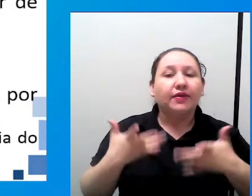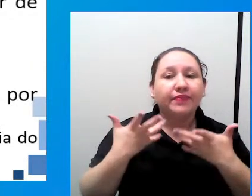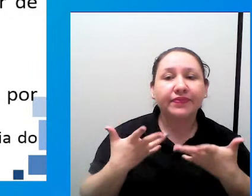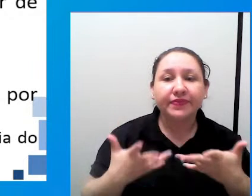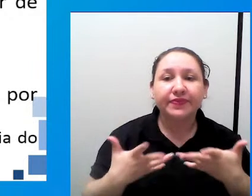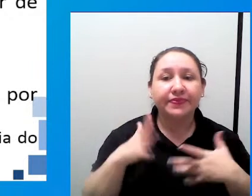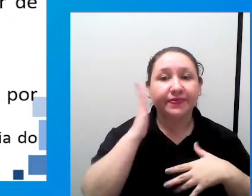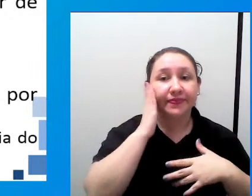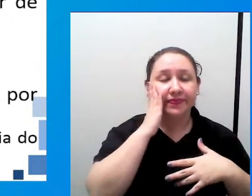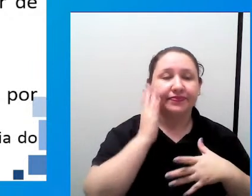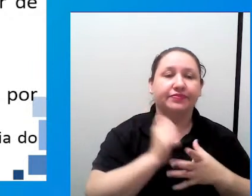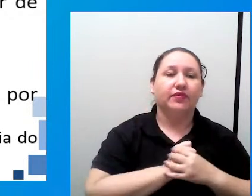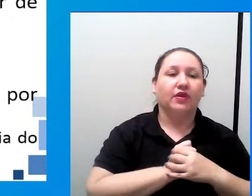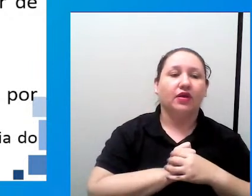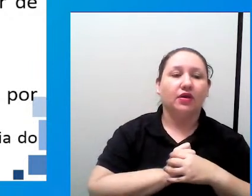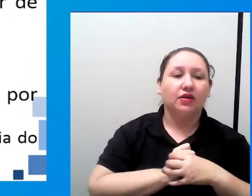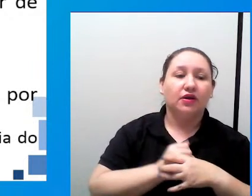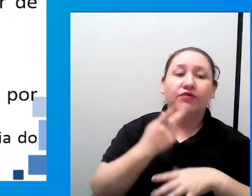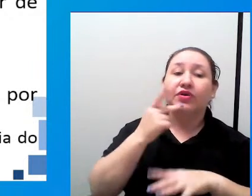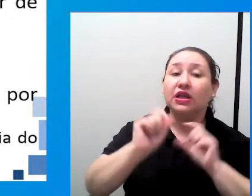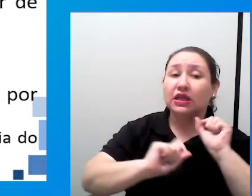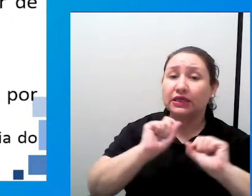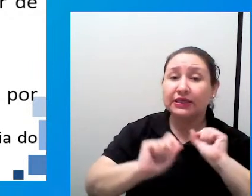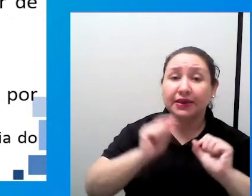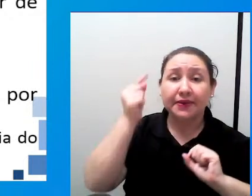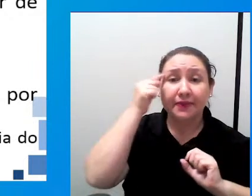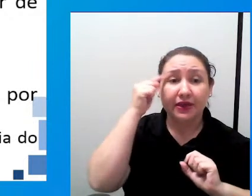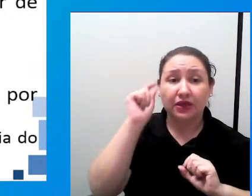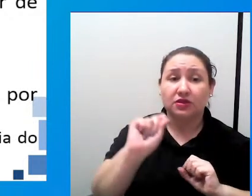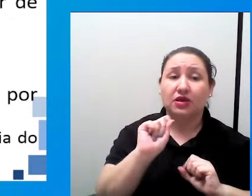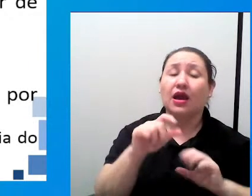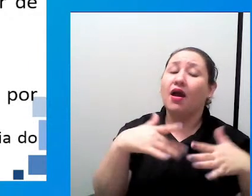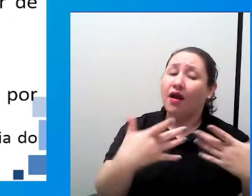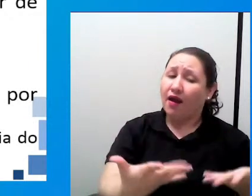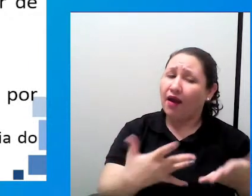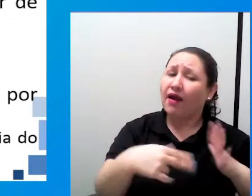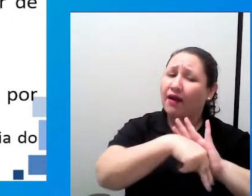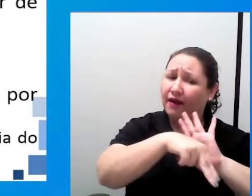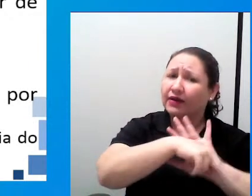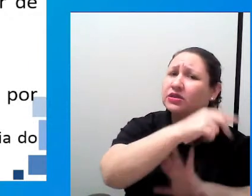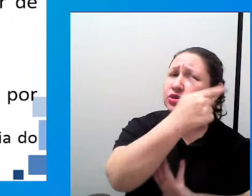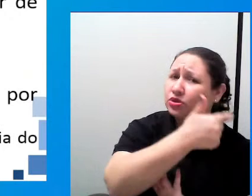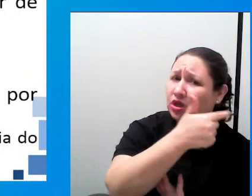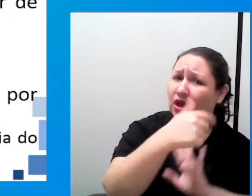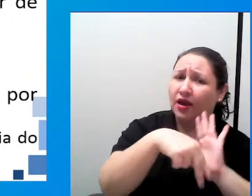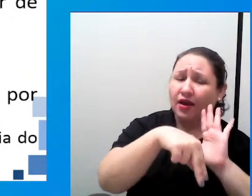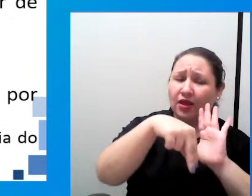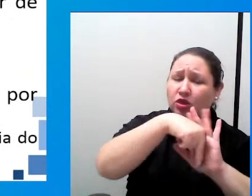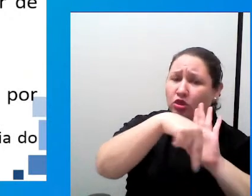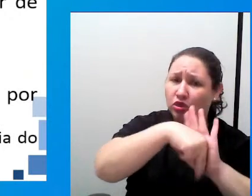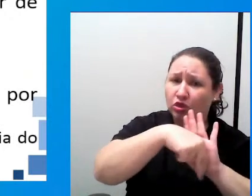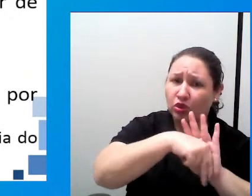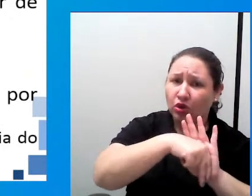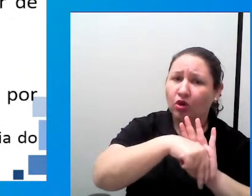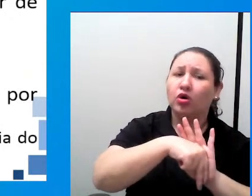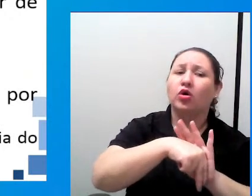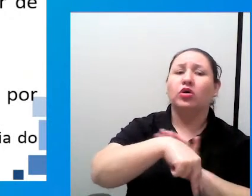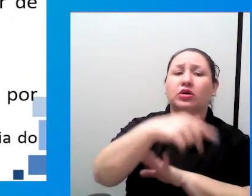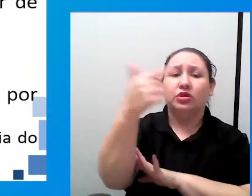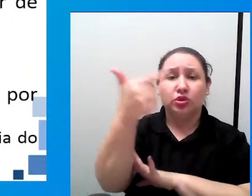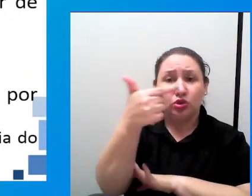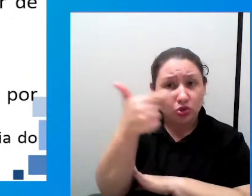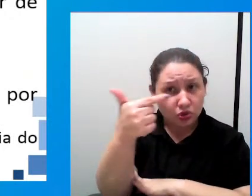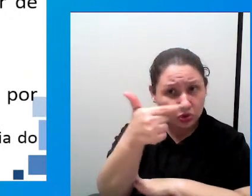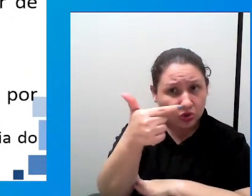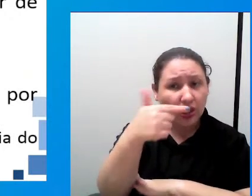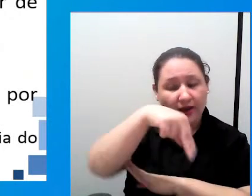segundo bimestre geralmente está relacionada aos resultados, né, à produção ou à participação nessas atividades de